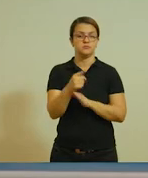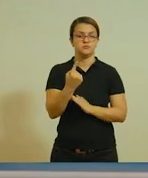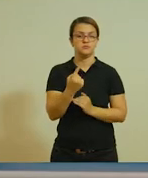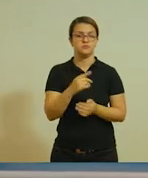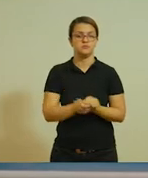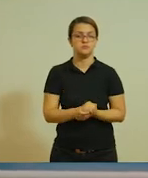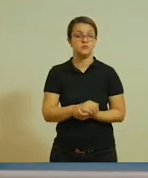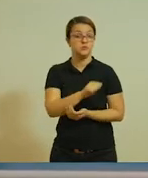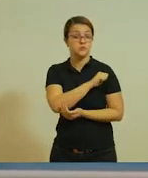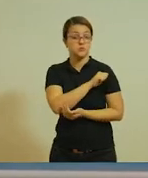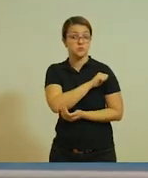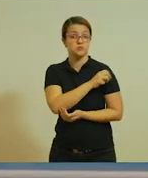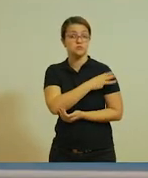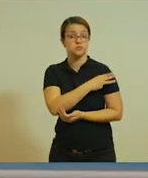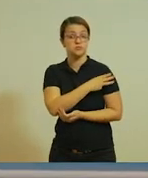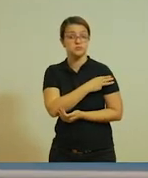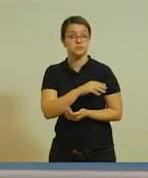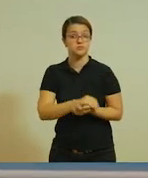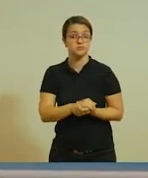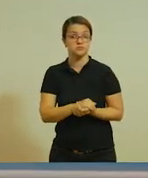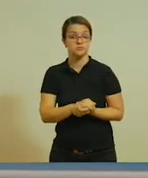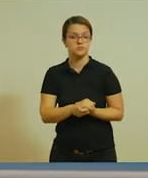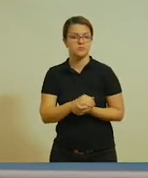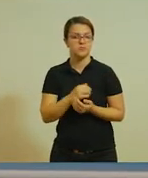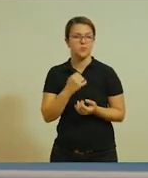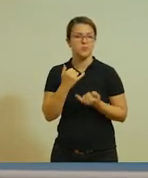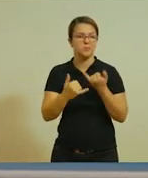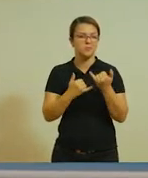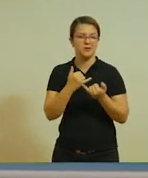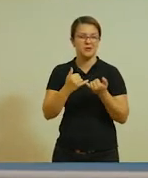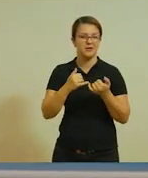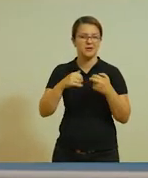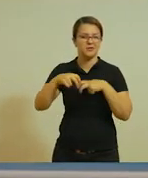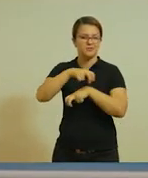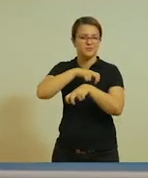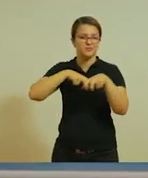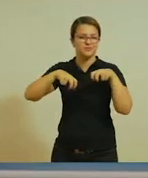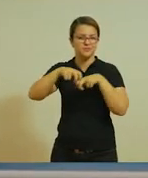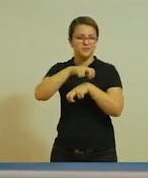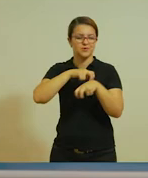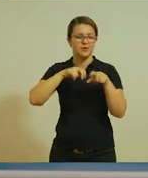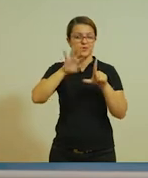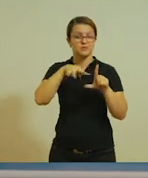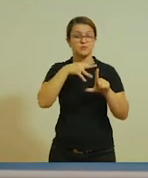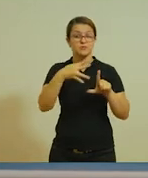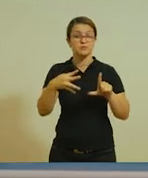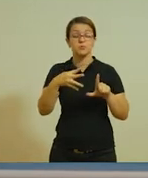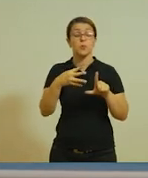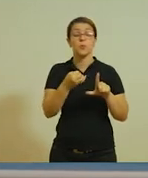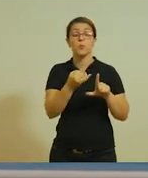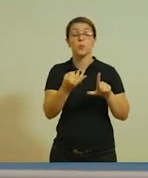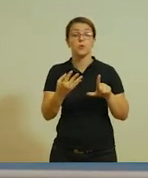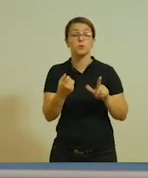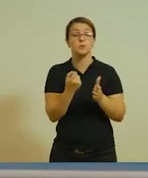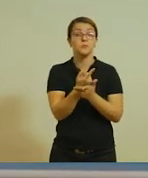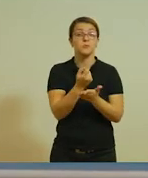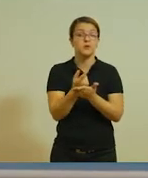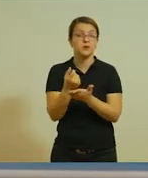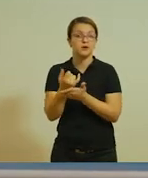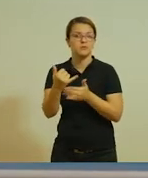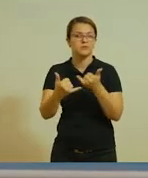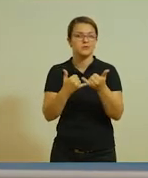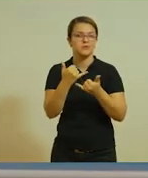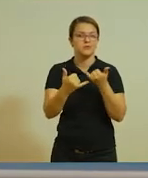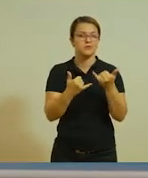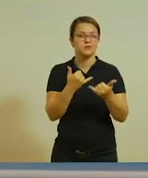número 1. Os alunos do 3º ano vão ao parque de diversões. Complete as tabelas abaixo, calculando quanto cada um tem de pagar nos